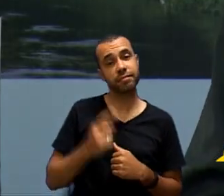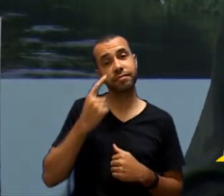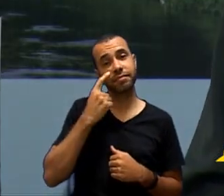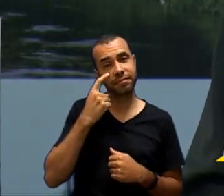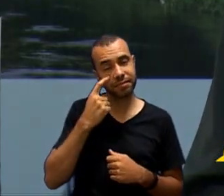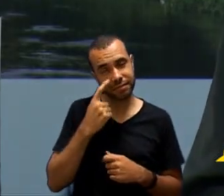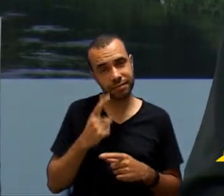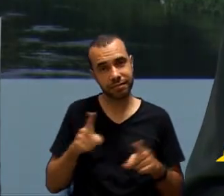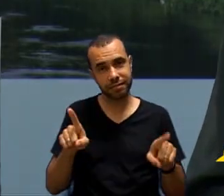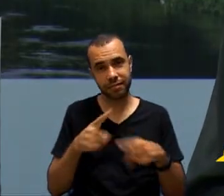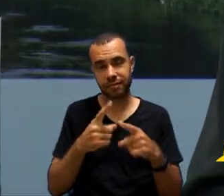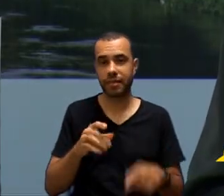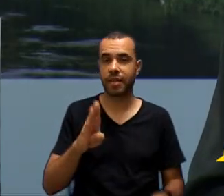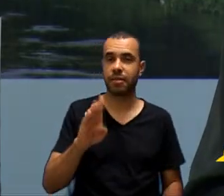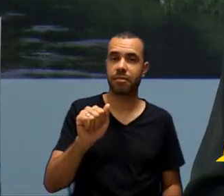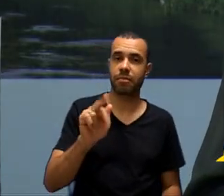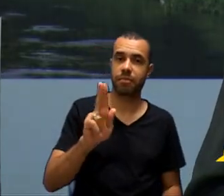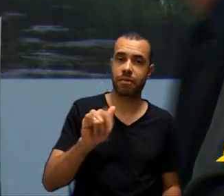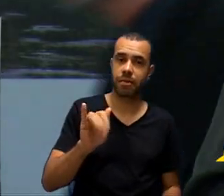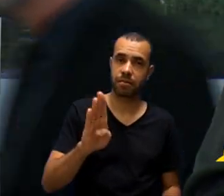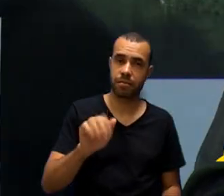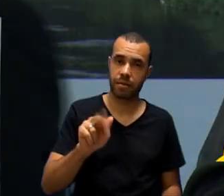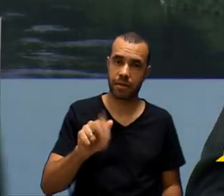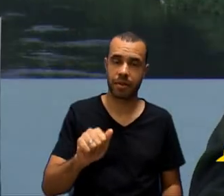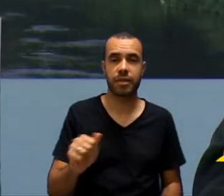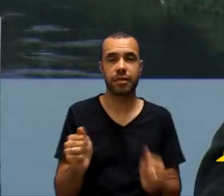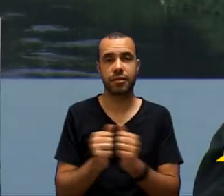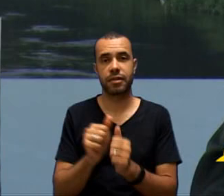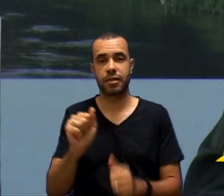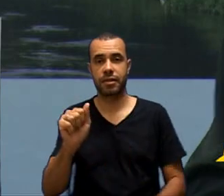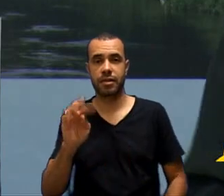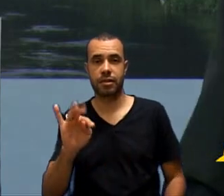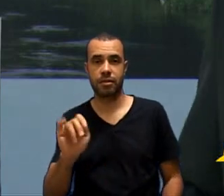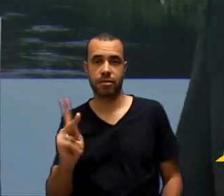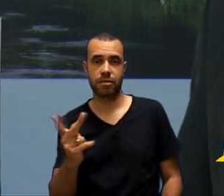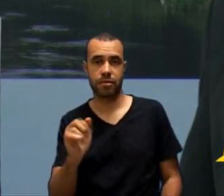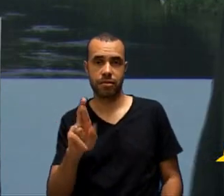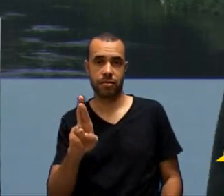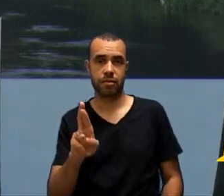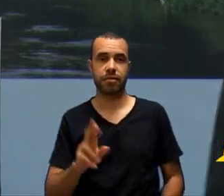à apresentação de Bárbara Pistilla e Arthur Teodoro.